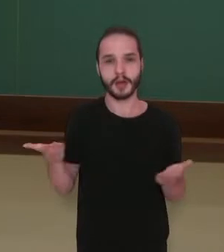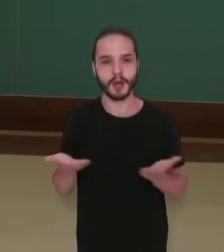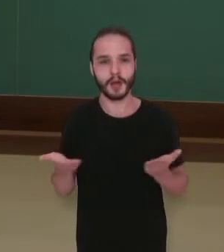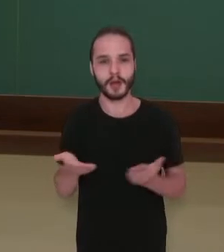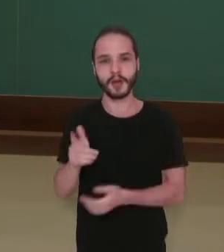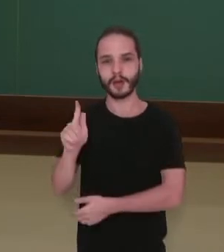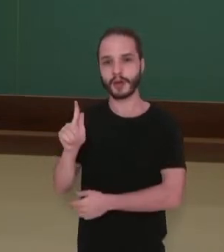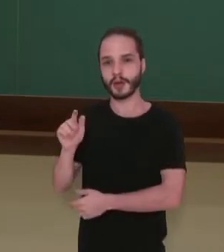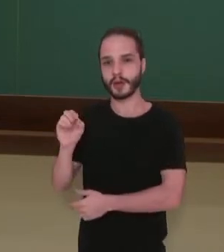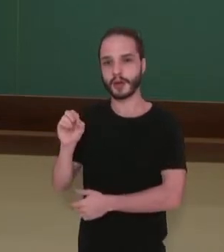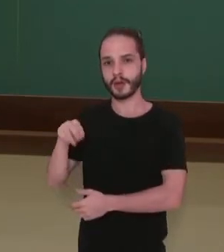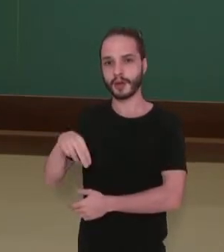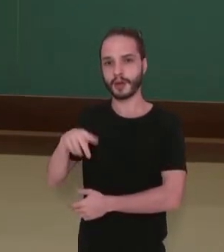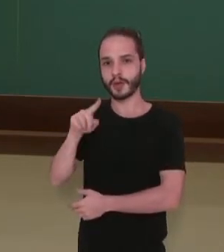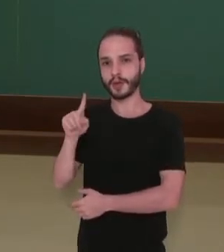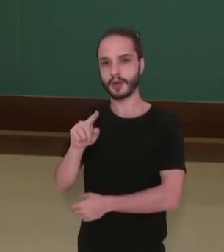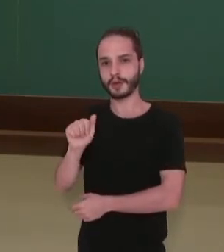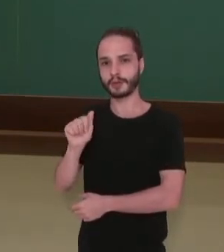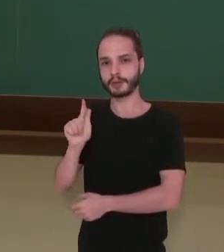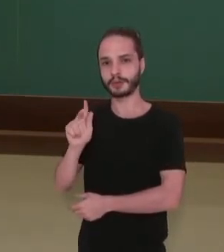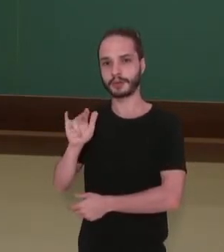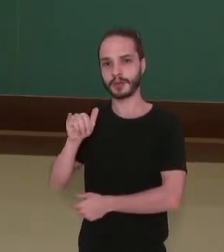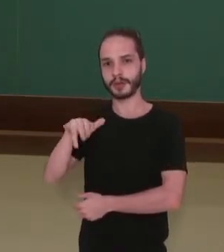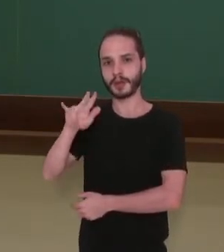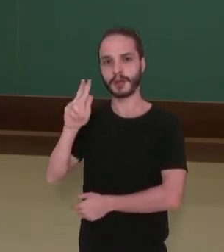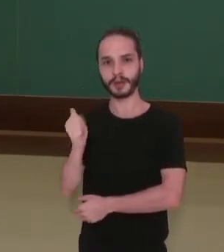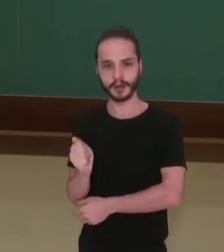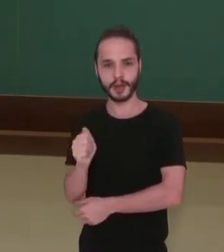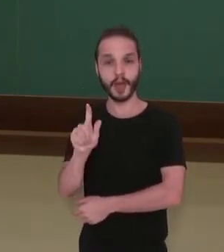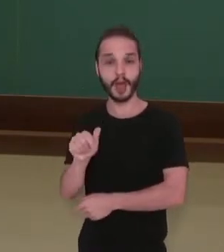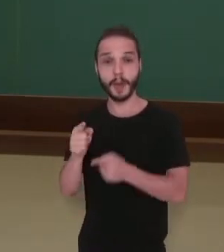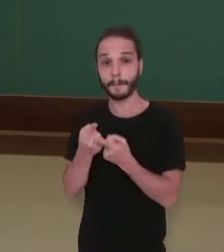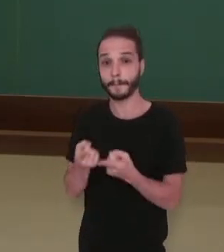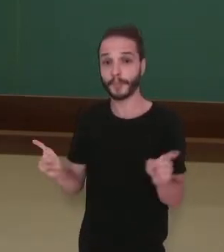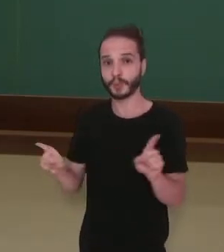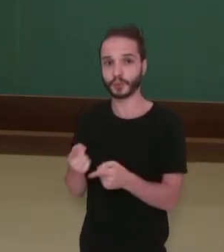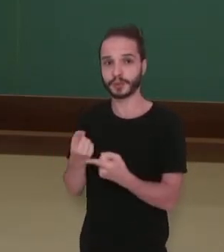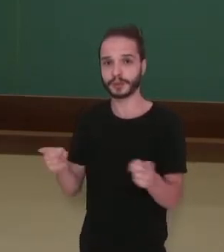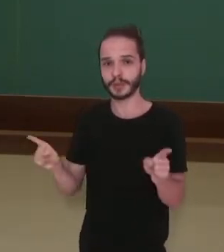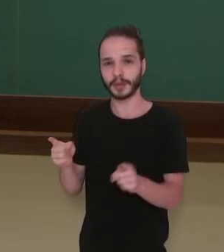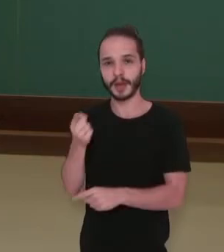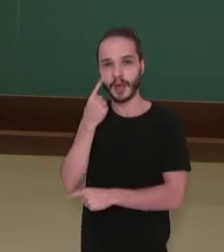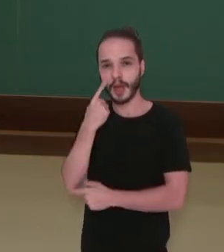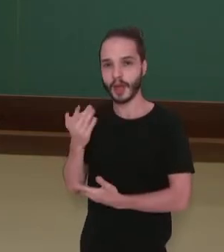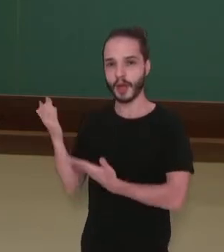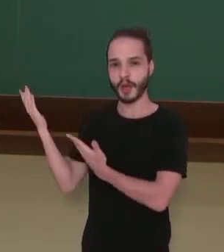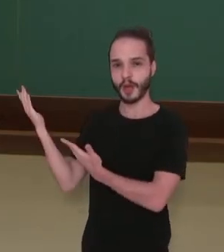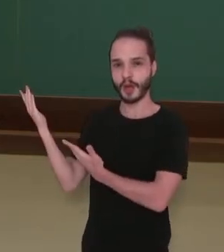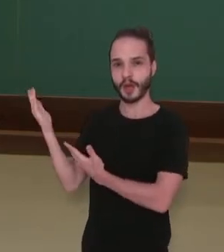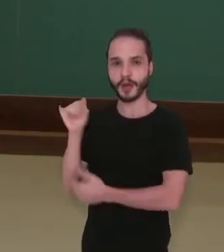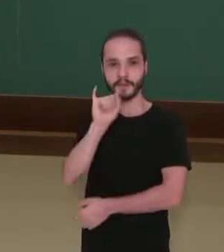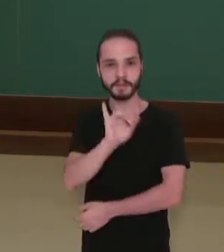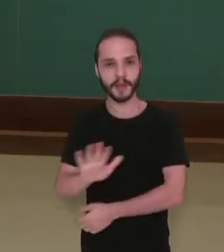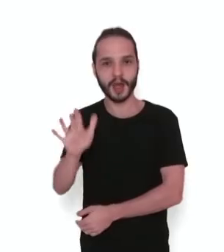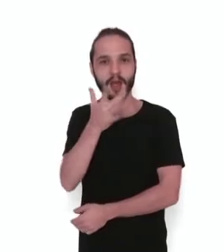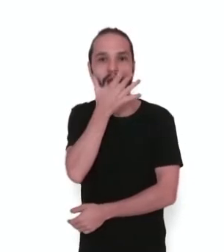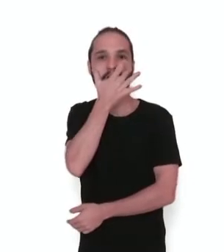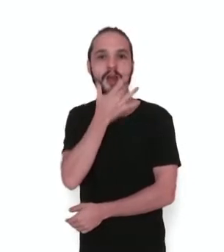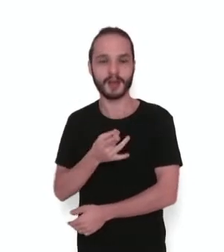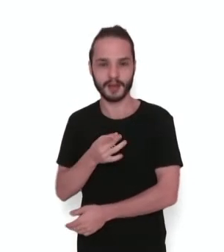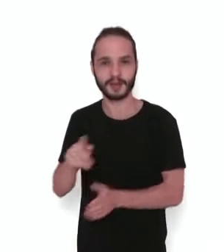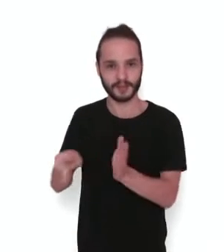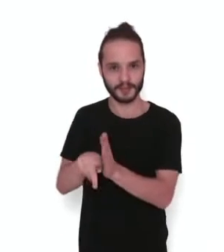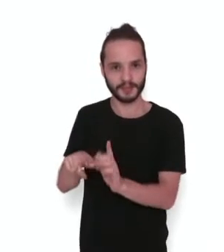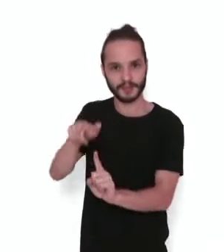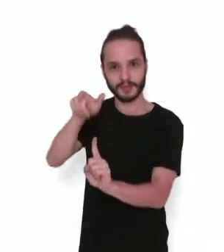Gonzaguinha, uma música. Na iconografia, eu coloquei ali a imagem do Gonzaguinha, você pode depois dar um